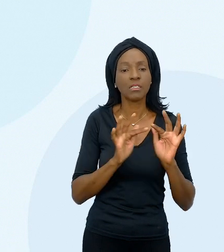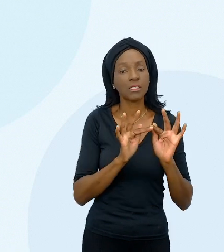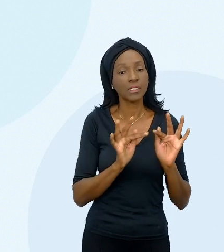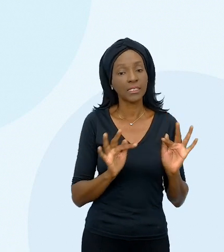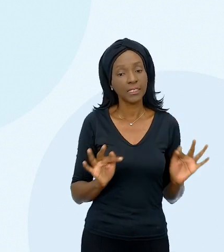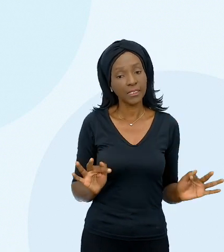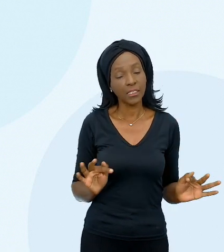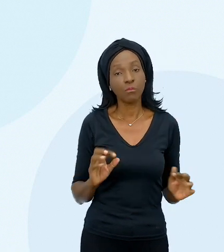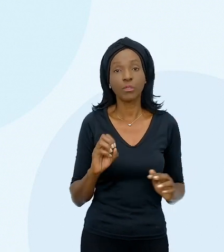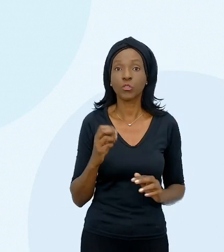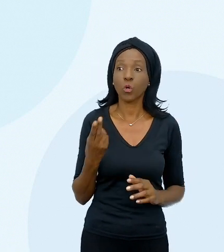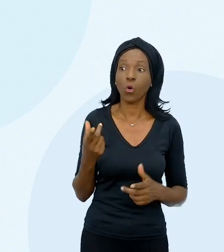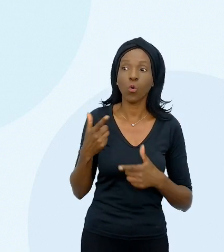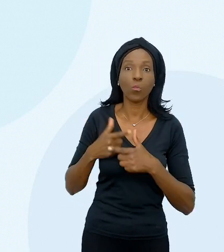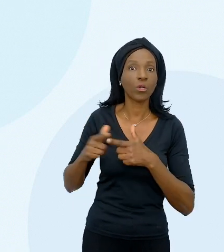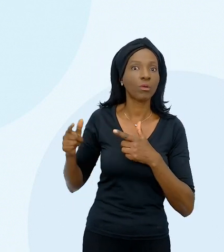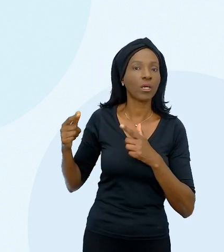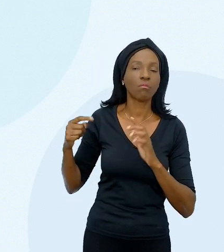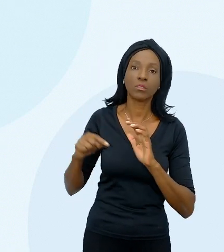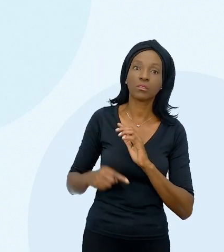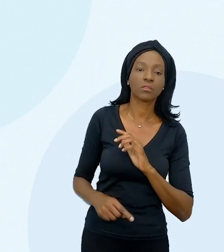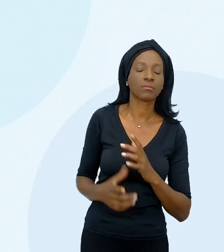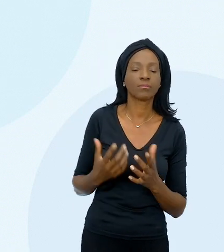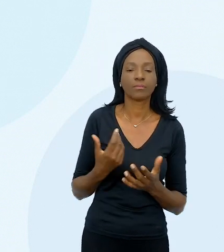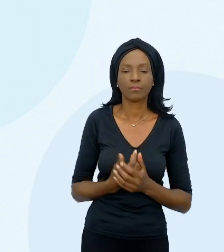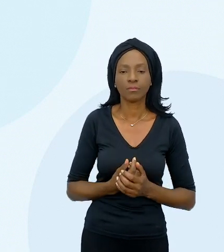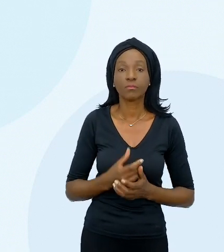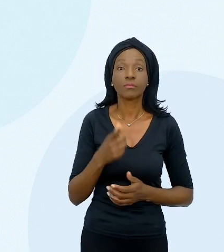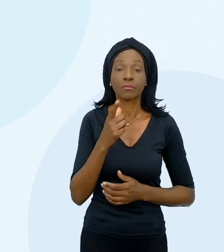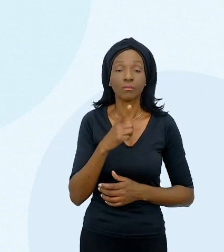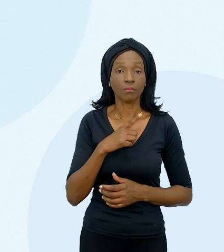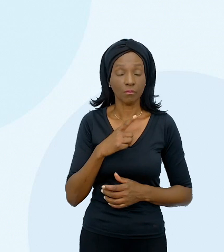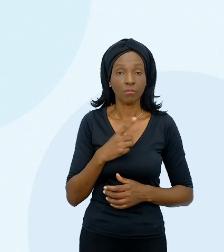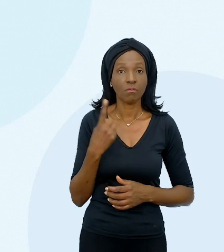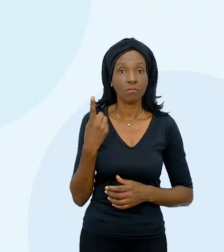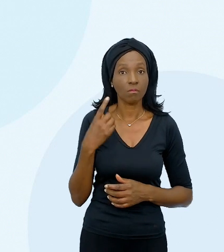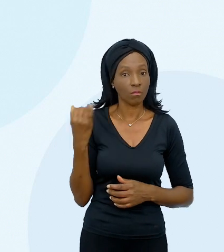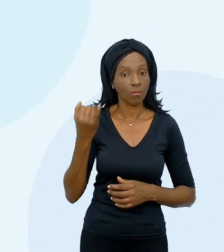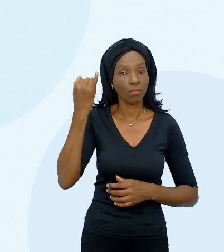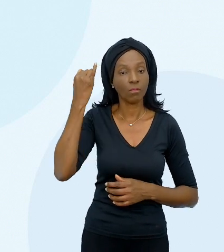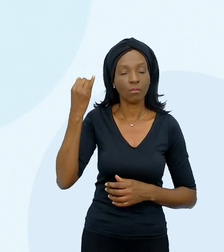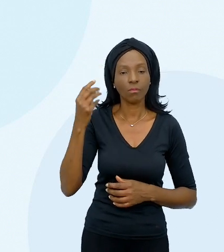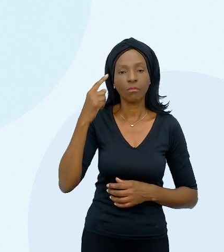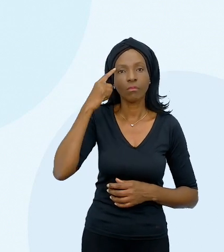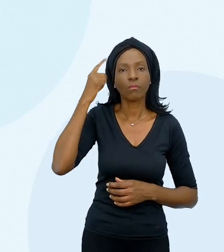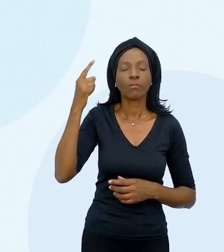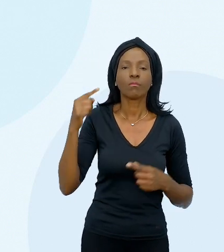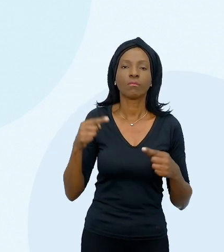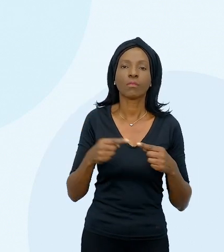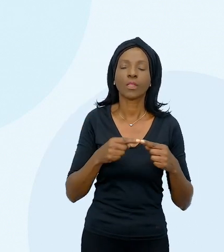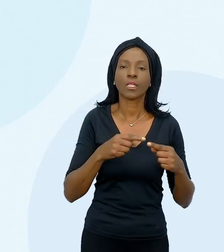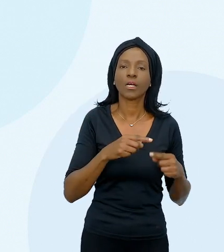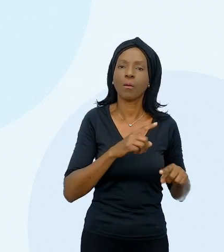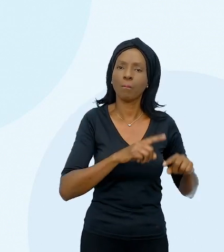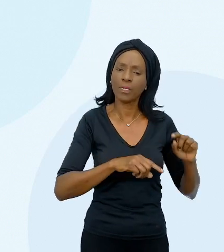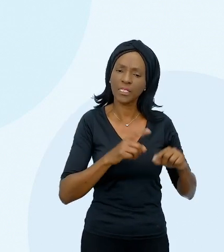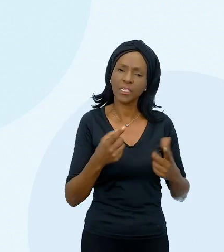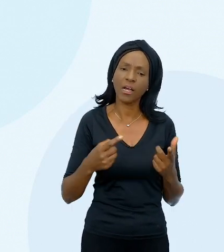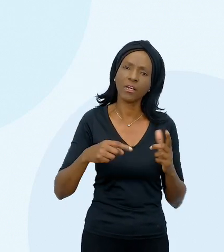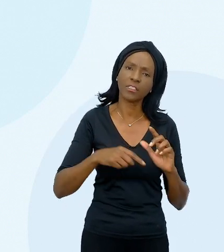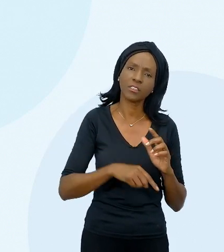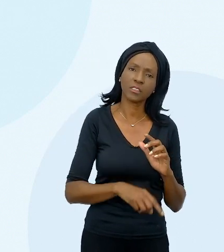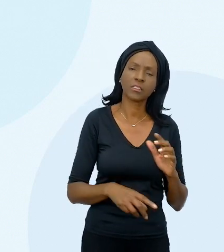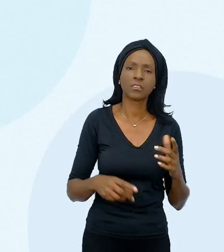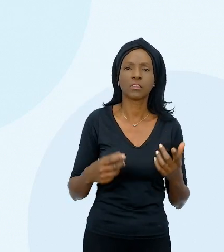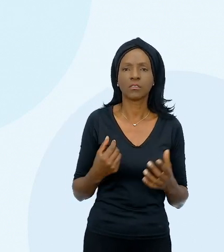simples ou complexos. E aí tem um aspecto interessante em relação aos materiais, o aprofundamento curricular.